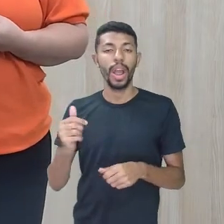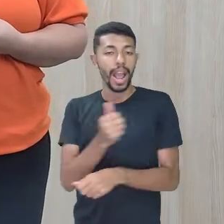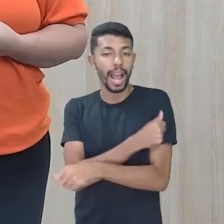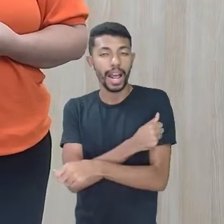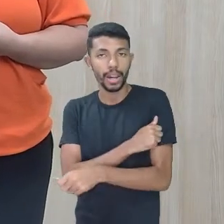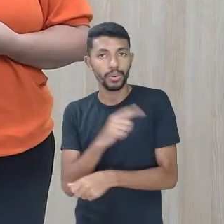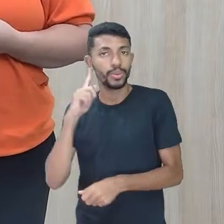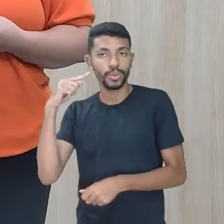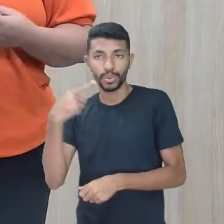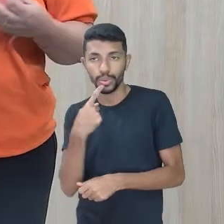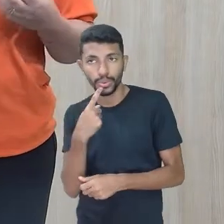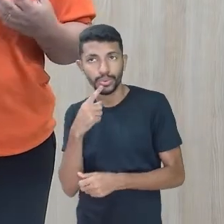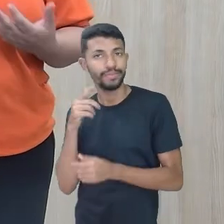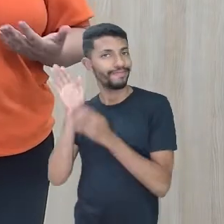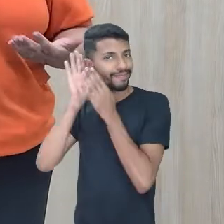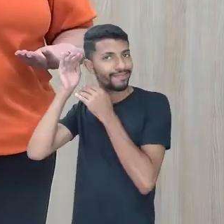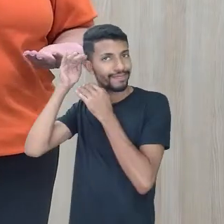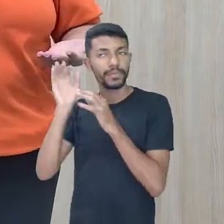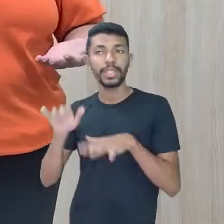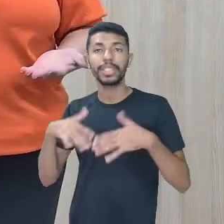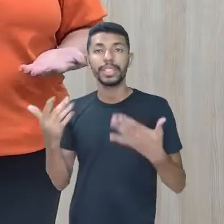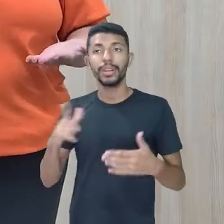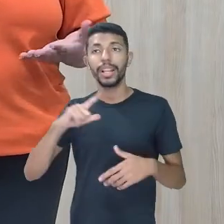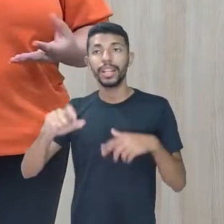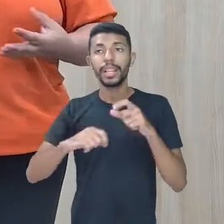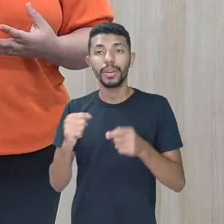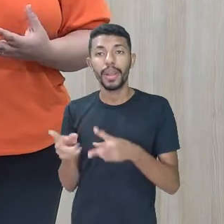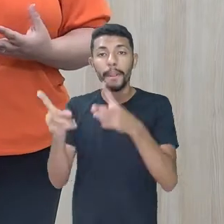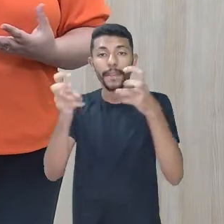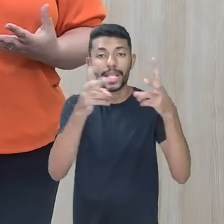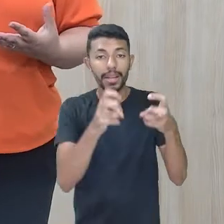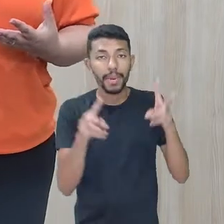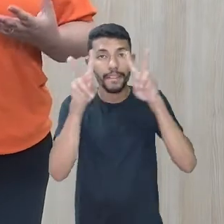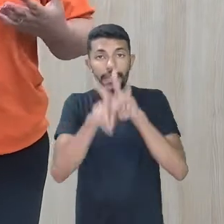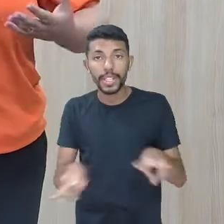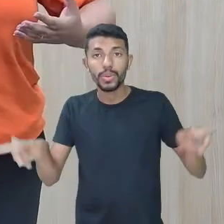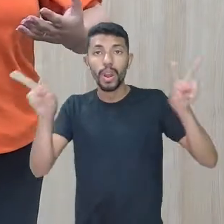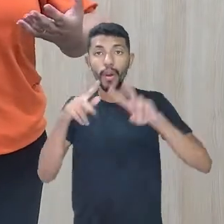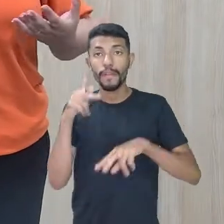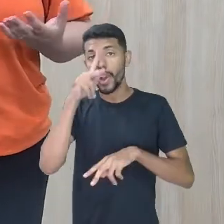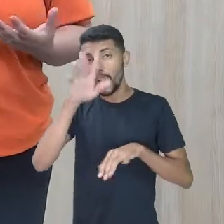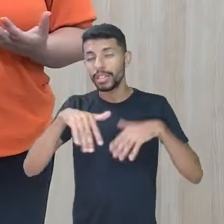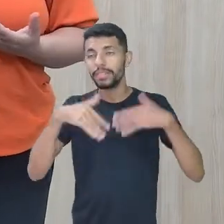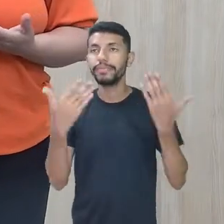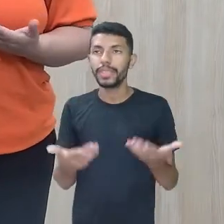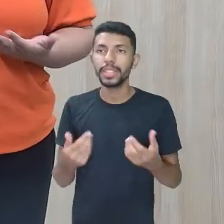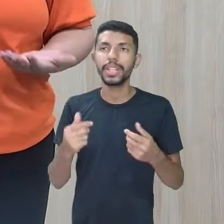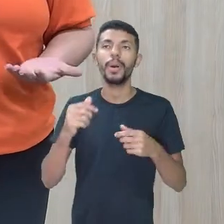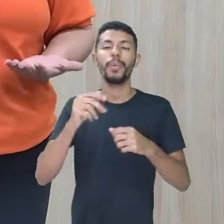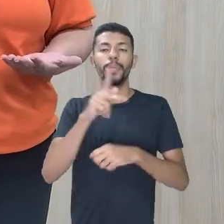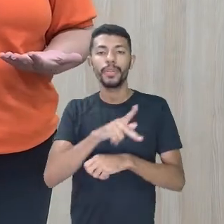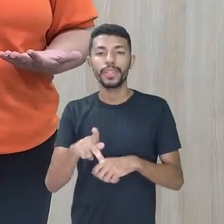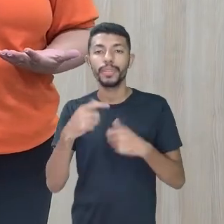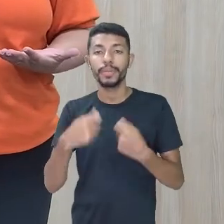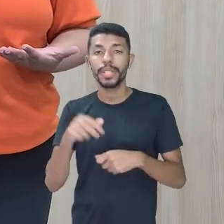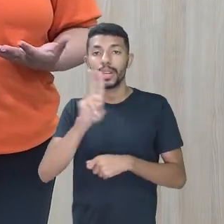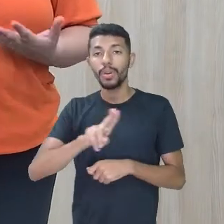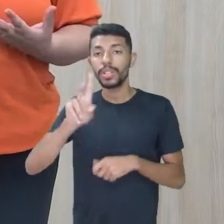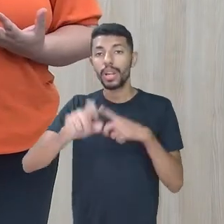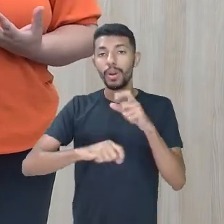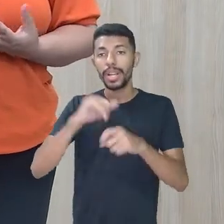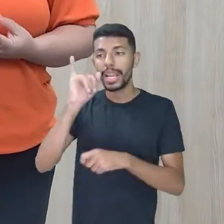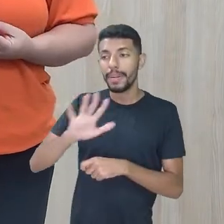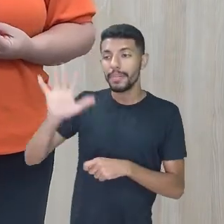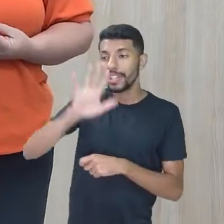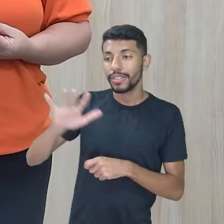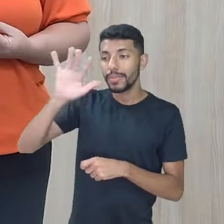estudante surdo, ele tem uma percepção visual muito grande. Por isso, o professor deve trabalhar com o maior número de imagens possível.